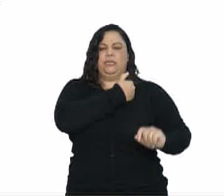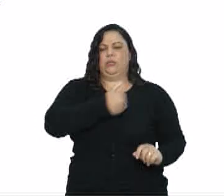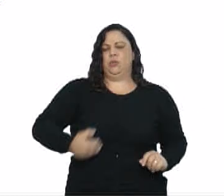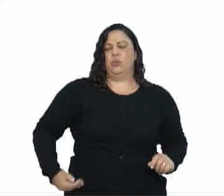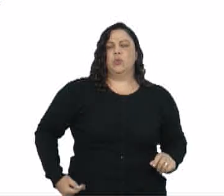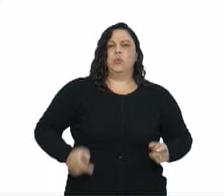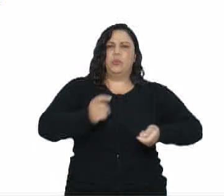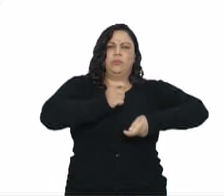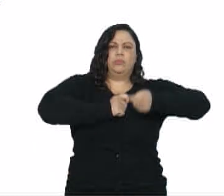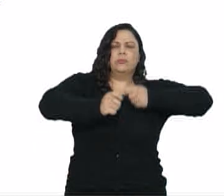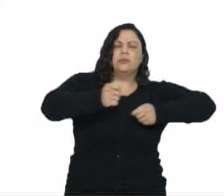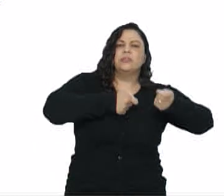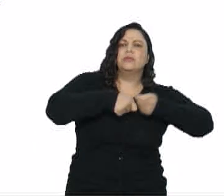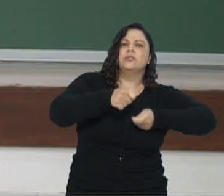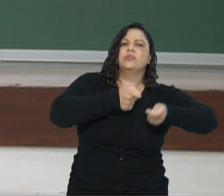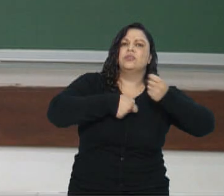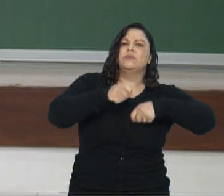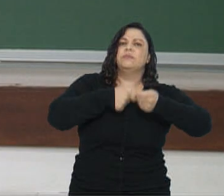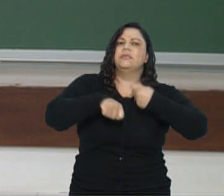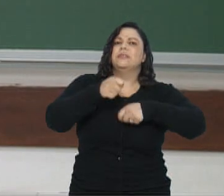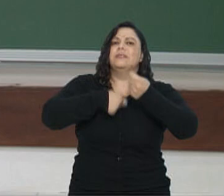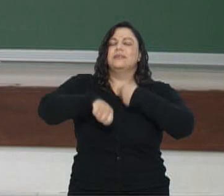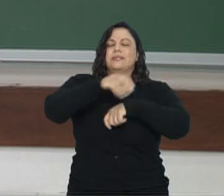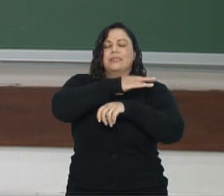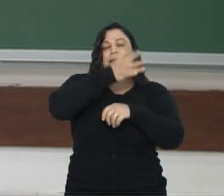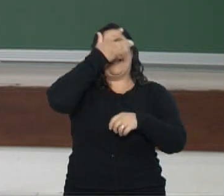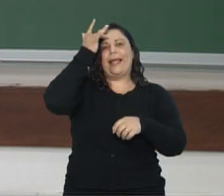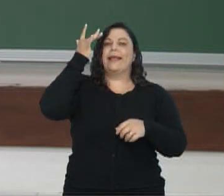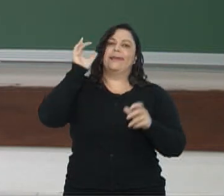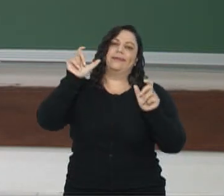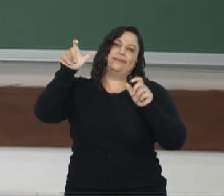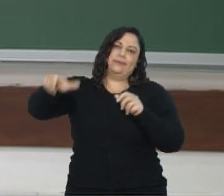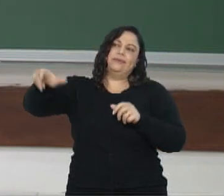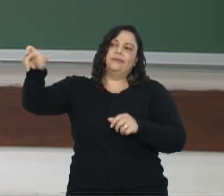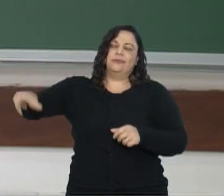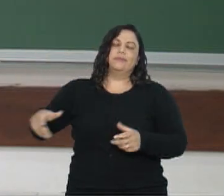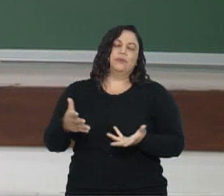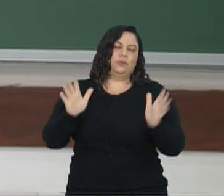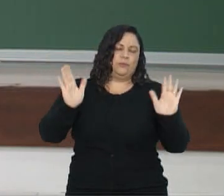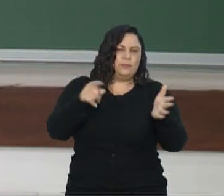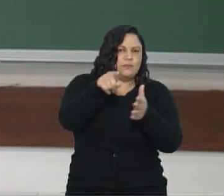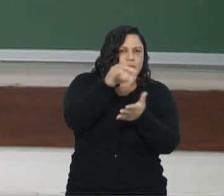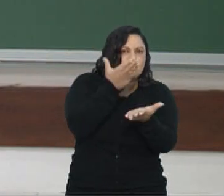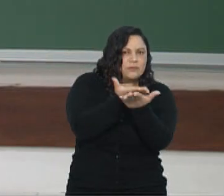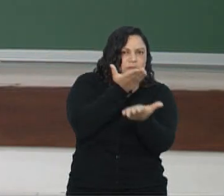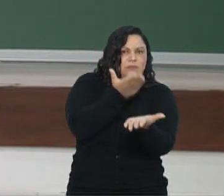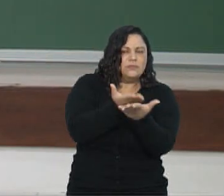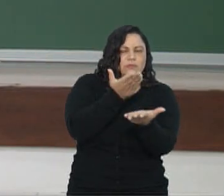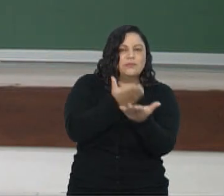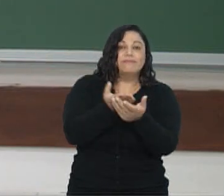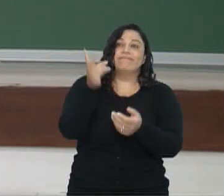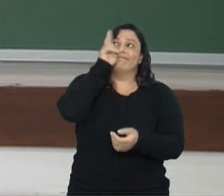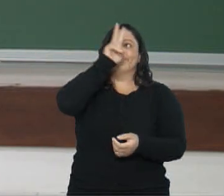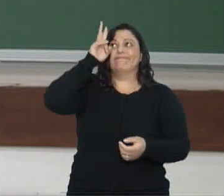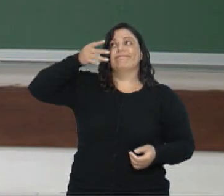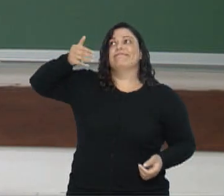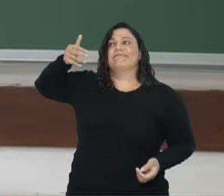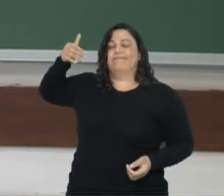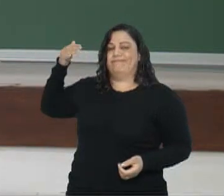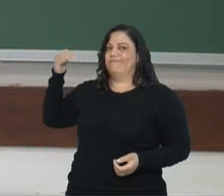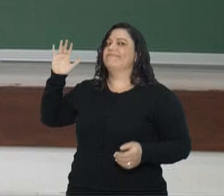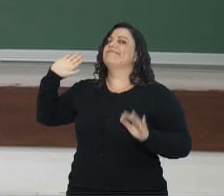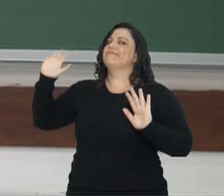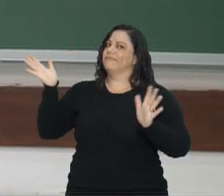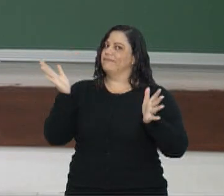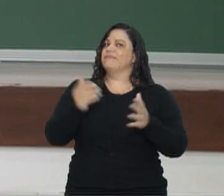pessoas. Então, há essa pequena diferença entre socialismo e comunismo. Se você já estudou aí um pouco mais de história contemporânea, já houve